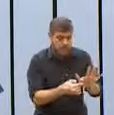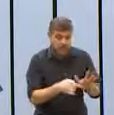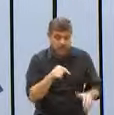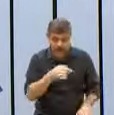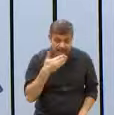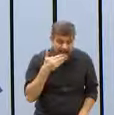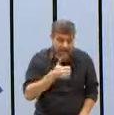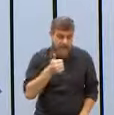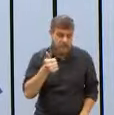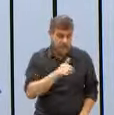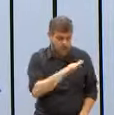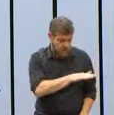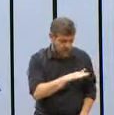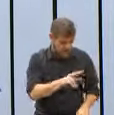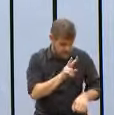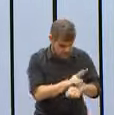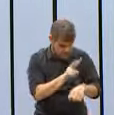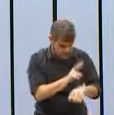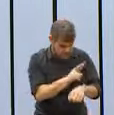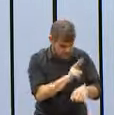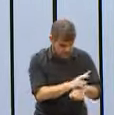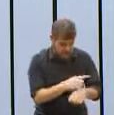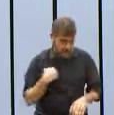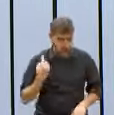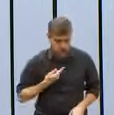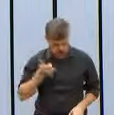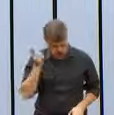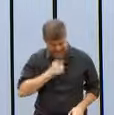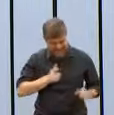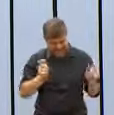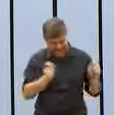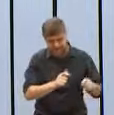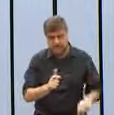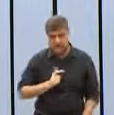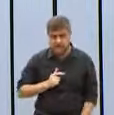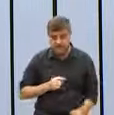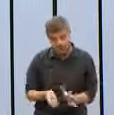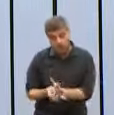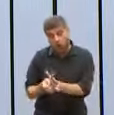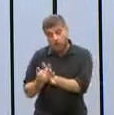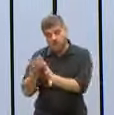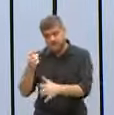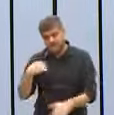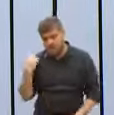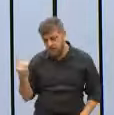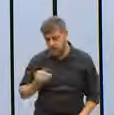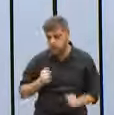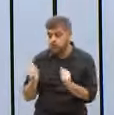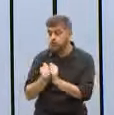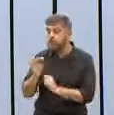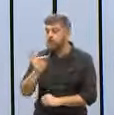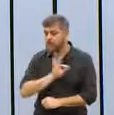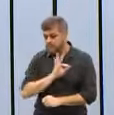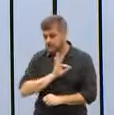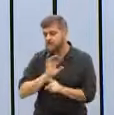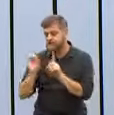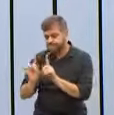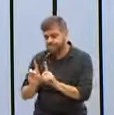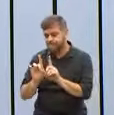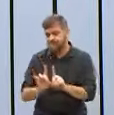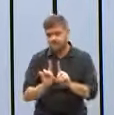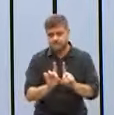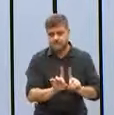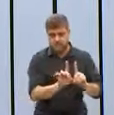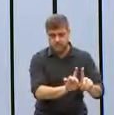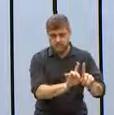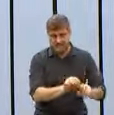melhor interesse da criança que está sendo colocado, a gente consegue. Em alguns outros casos, a força policial, a guarda, é necessário,